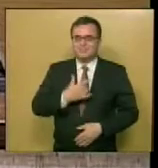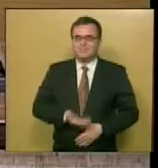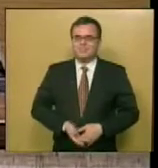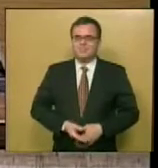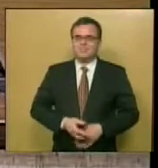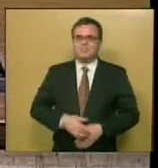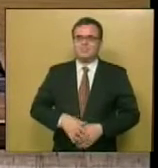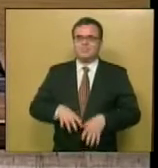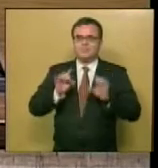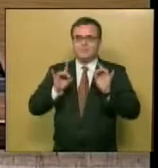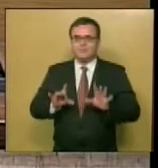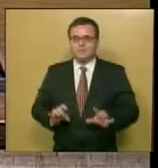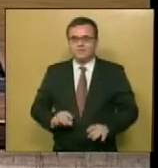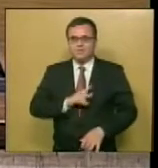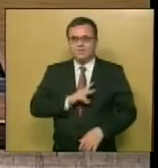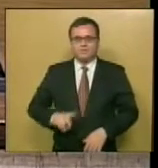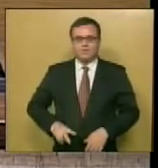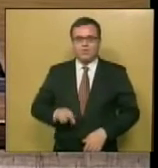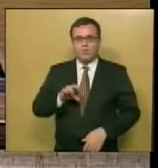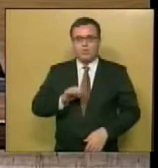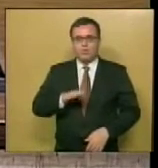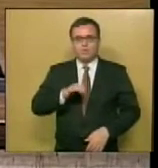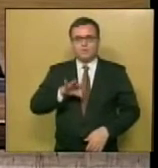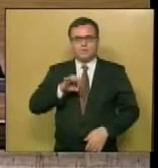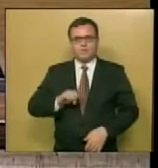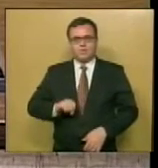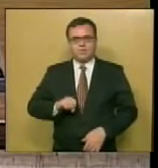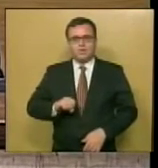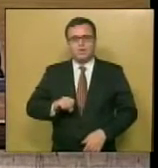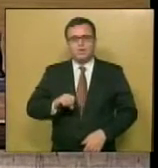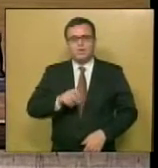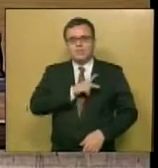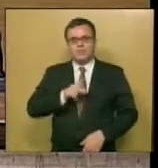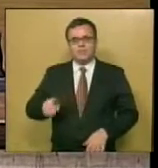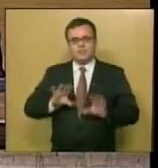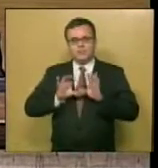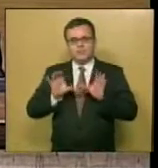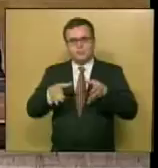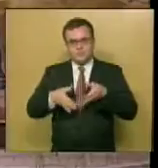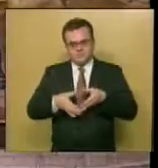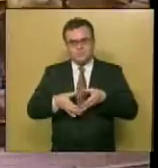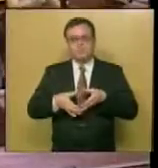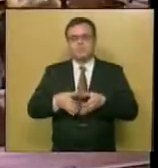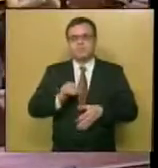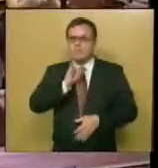Excelentíssimo senhor vereador José Roberto, presidente da Câmara de Vereadores de Itabaiana.